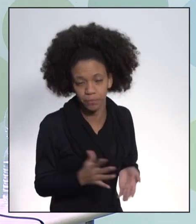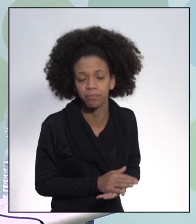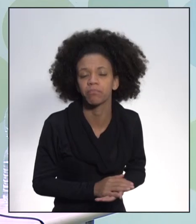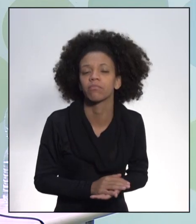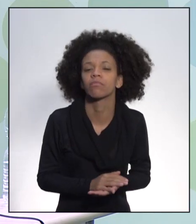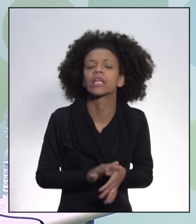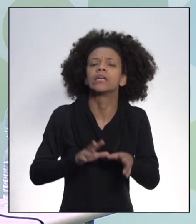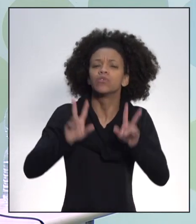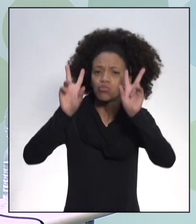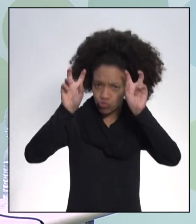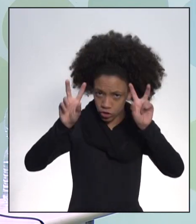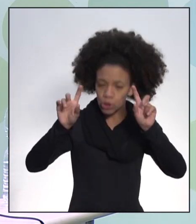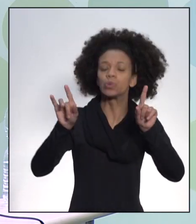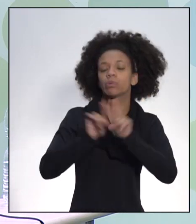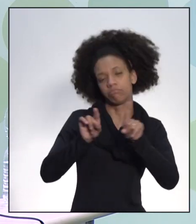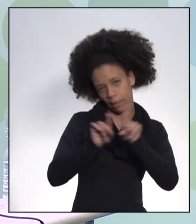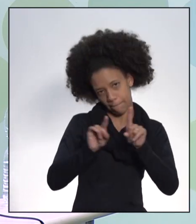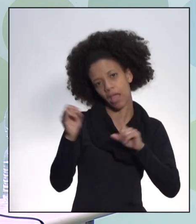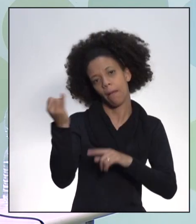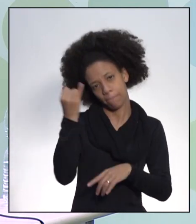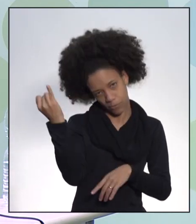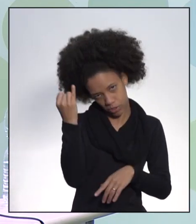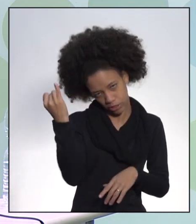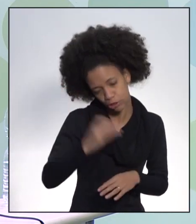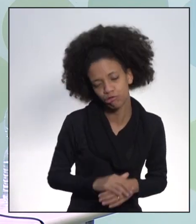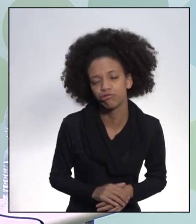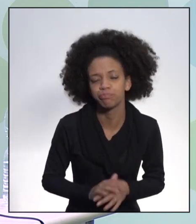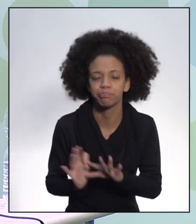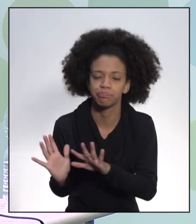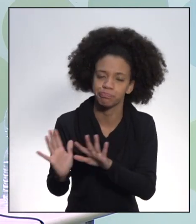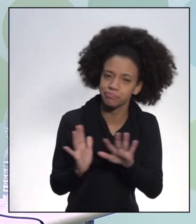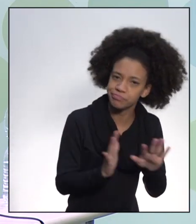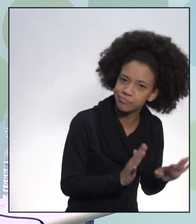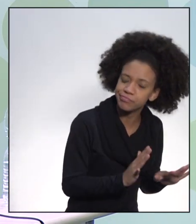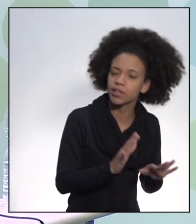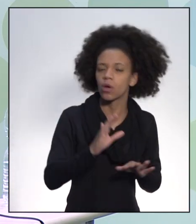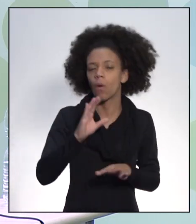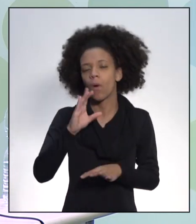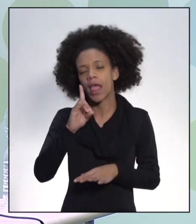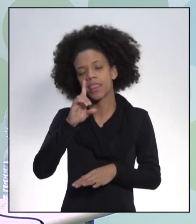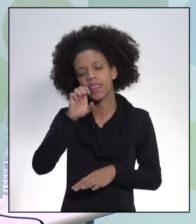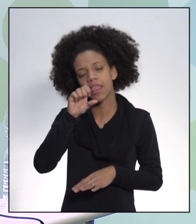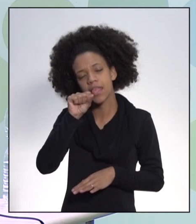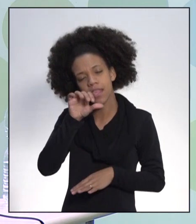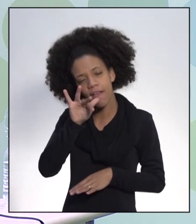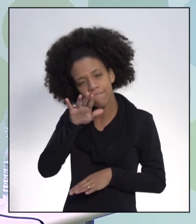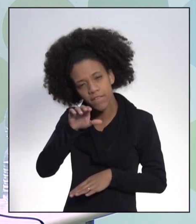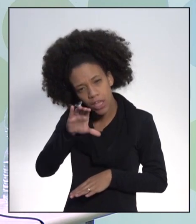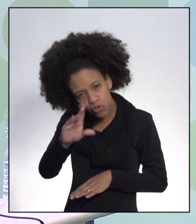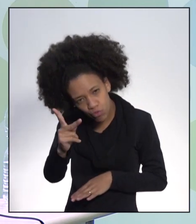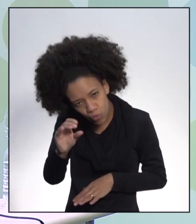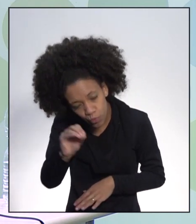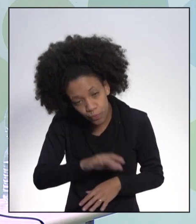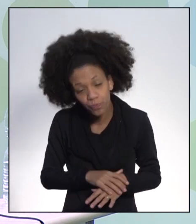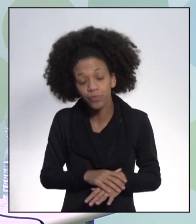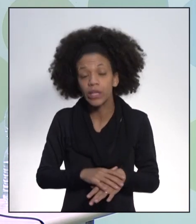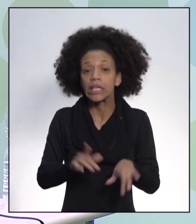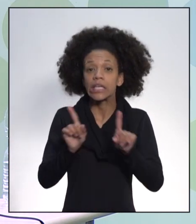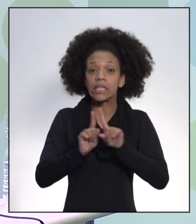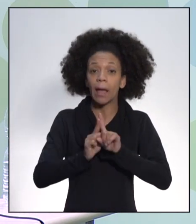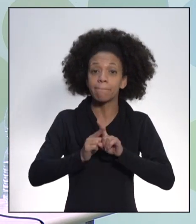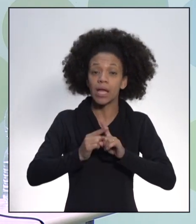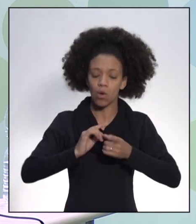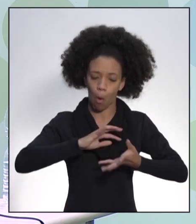né? O desfecho, que é o encerramento, como a história se encerra, e o conflito. O